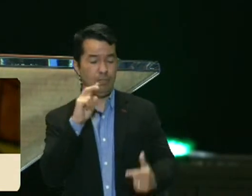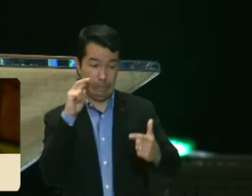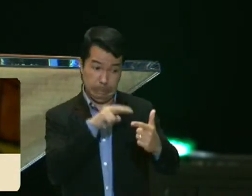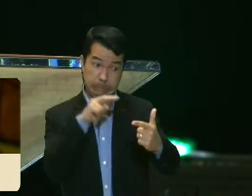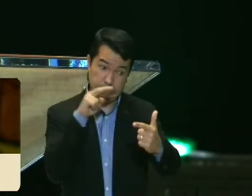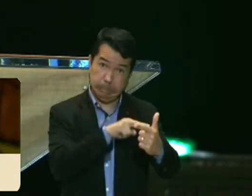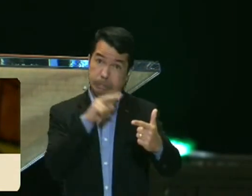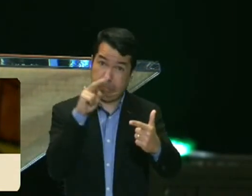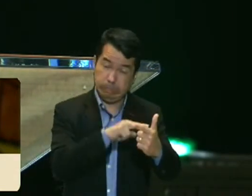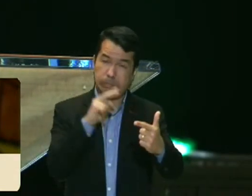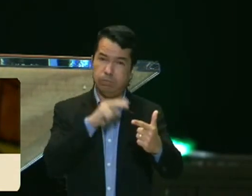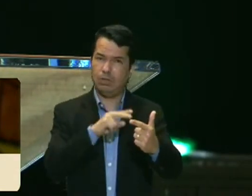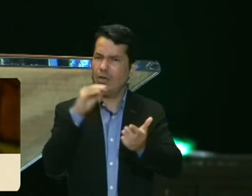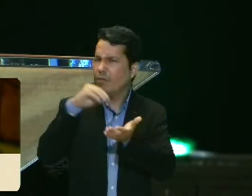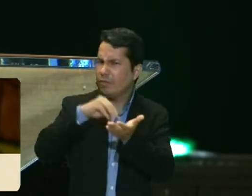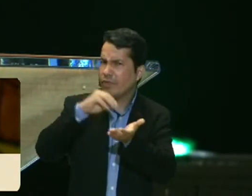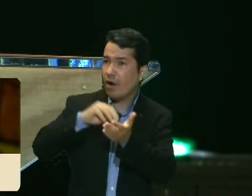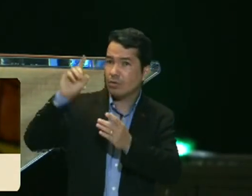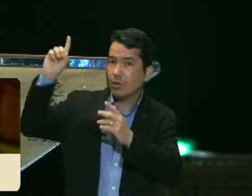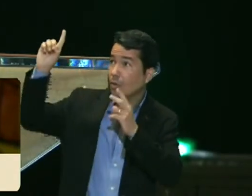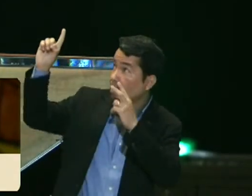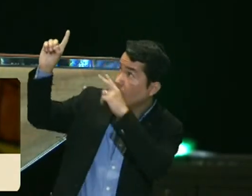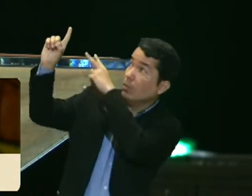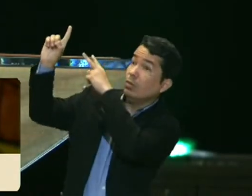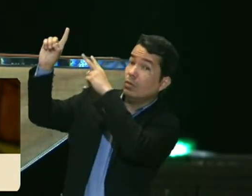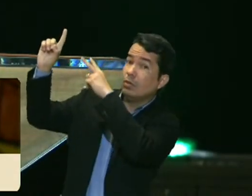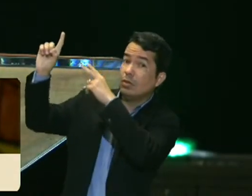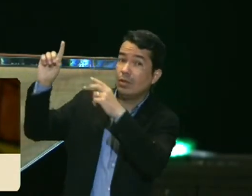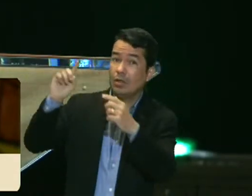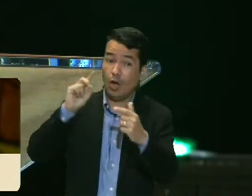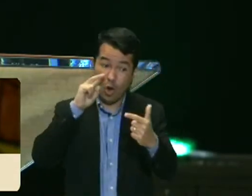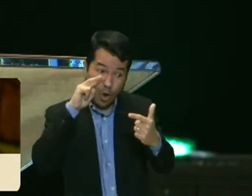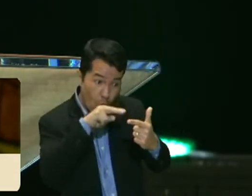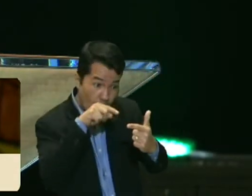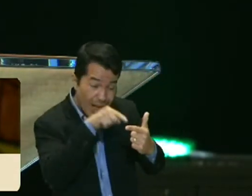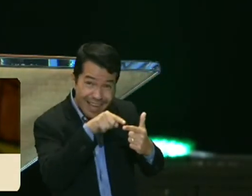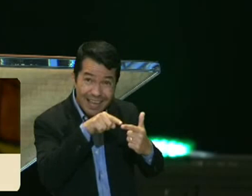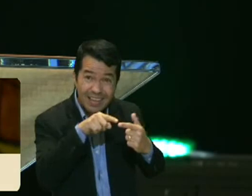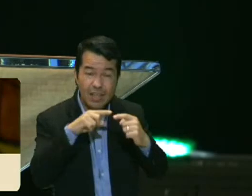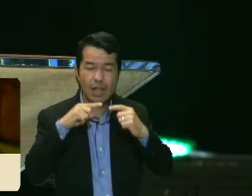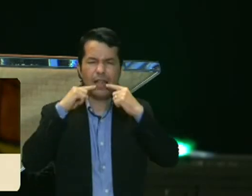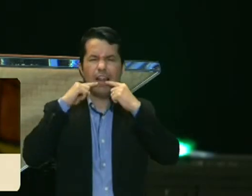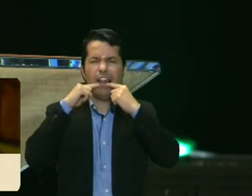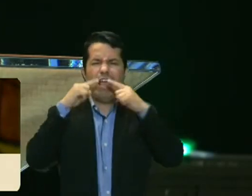de confiança e de gratidão por um Deus que nós cremos.